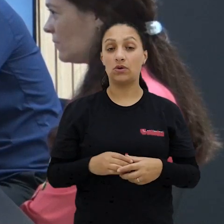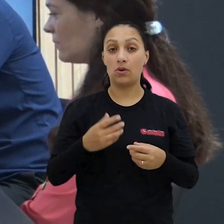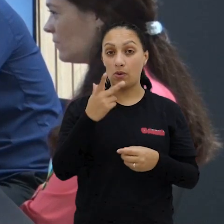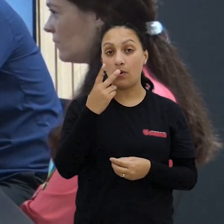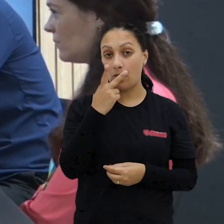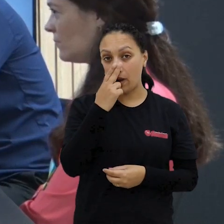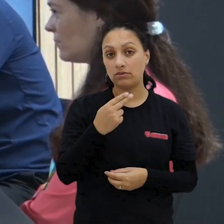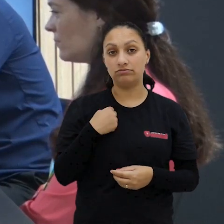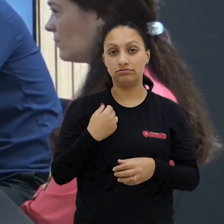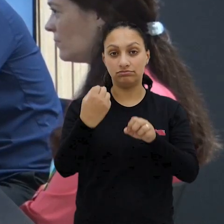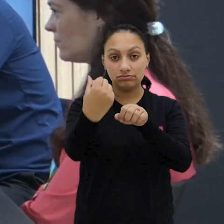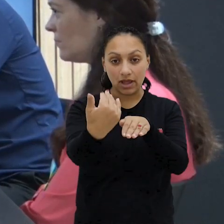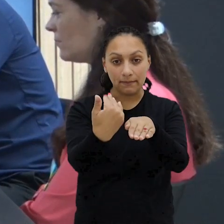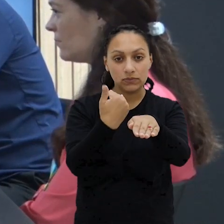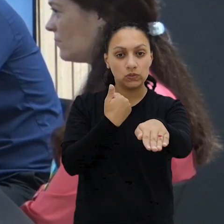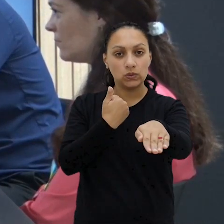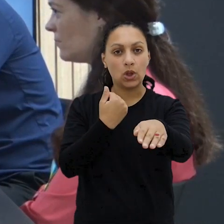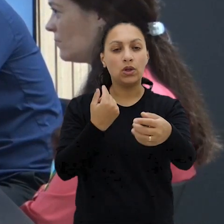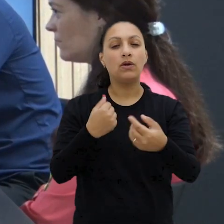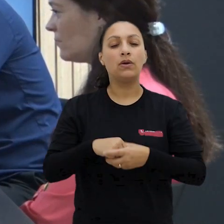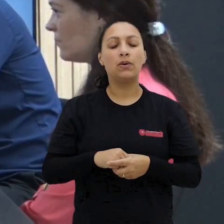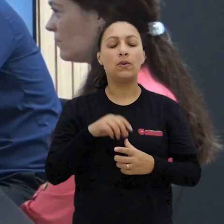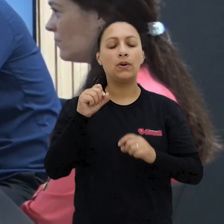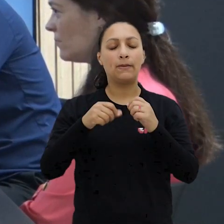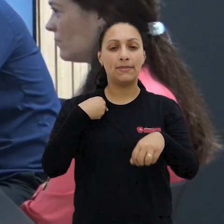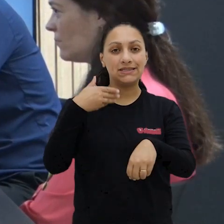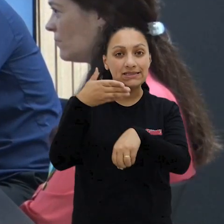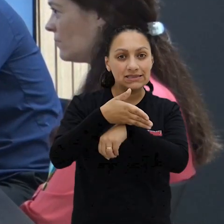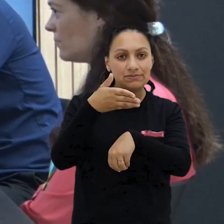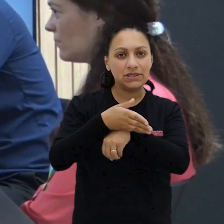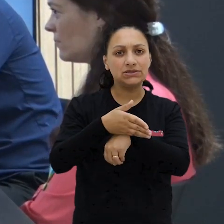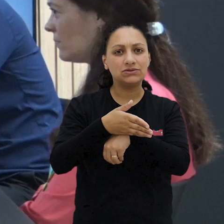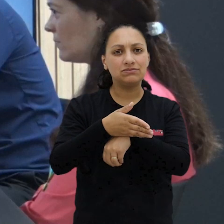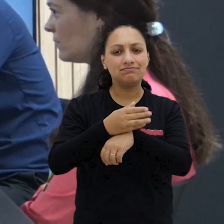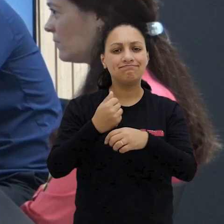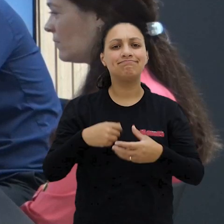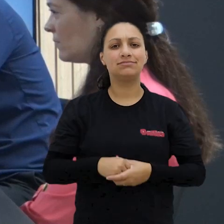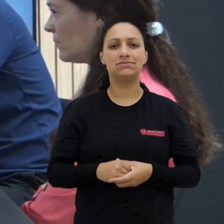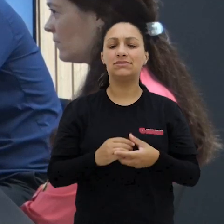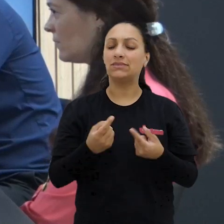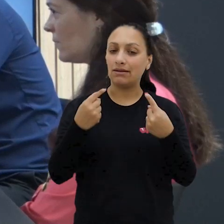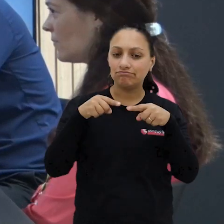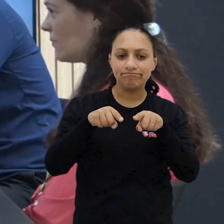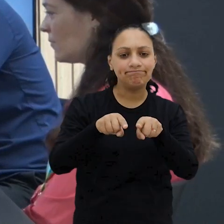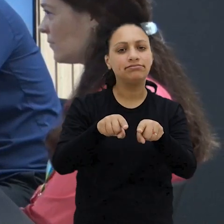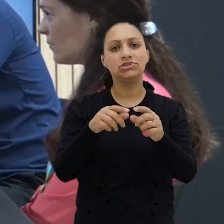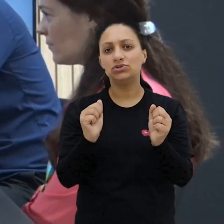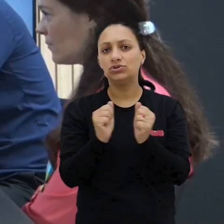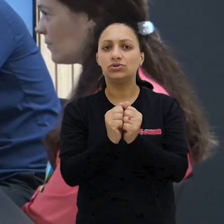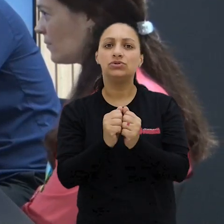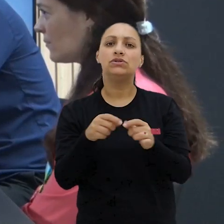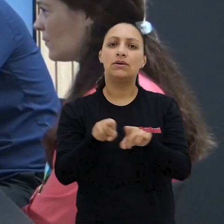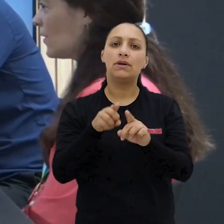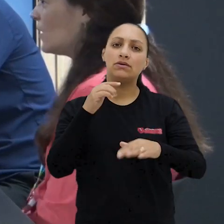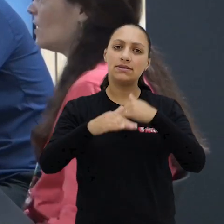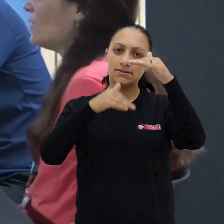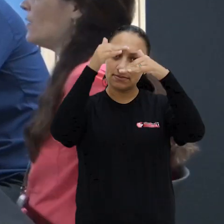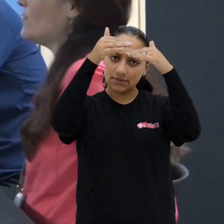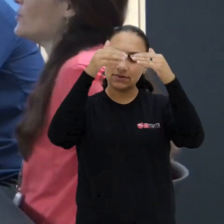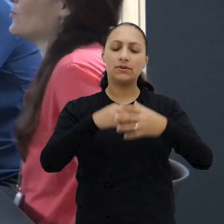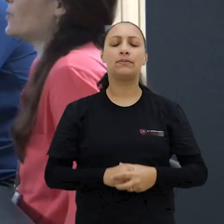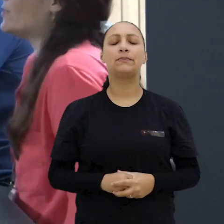dupla, participando, implementar melhorias e inovar seus processos e ter crescimento junto com as